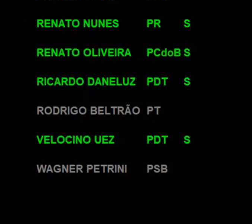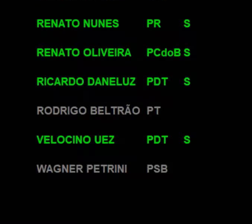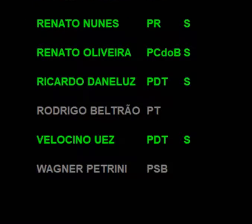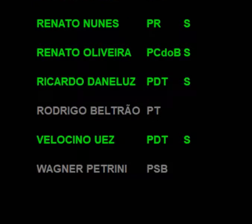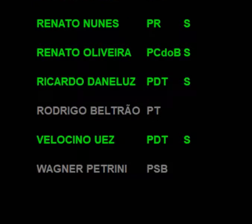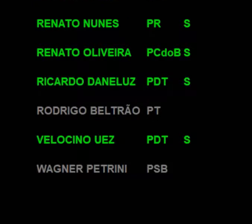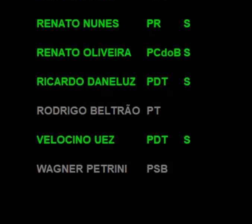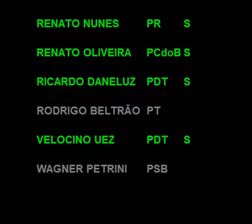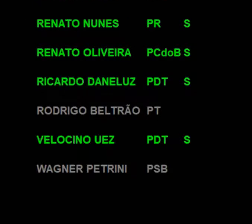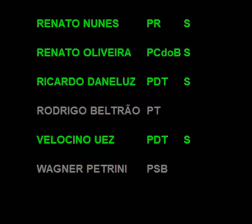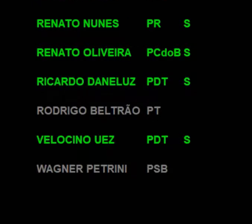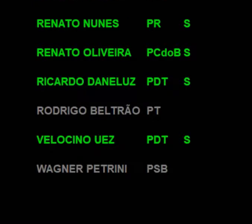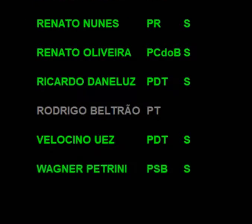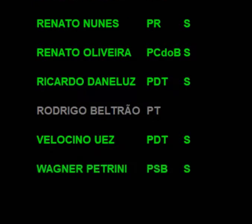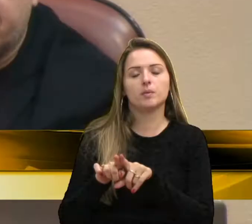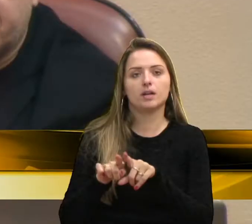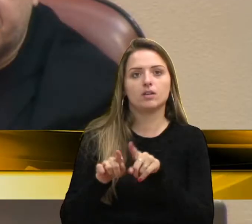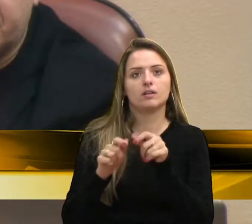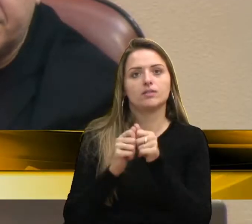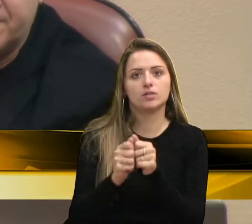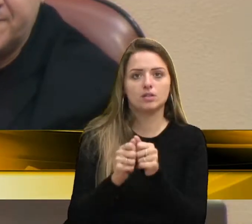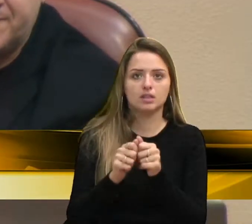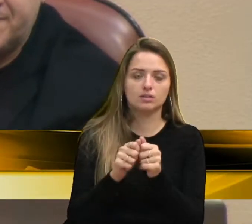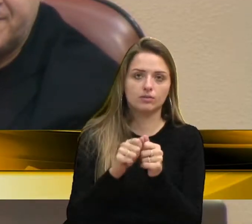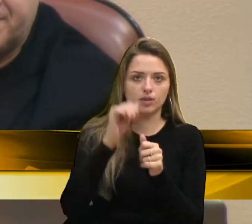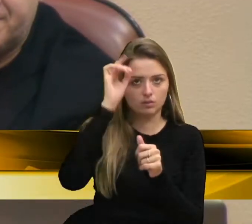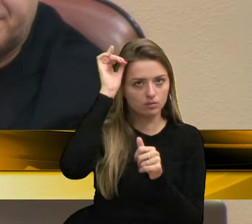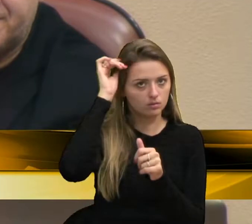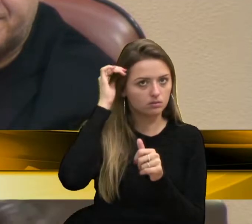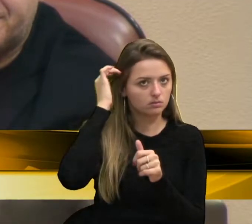Encerrado o registro dos votos, o vereador Rafael Bueno vota favorável.